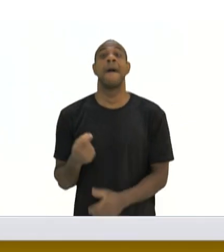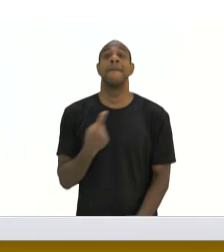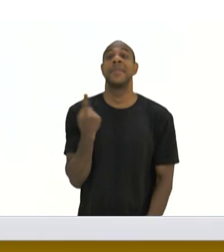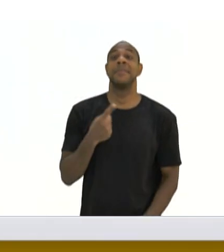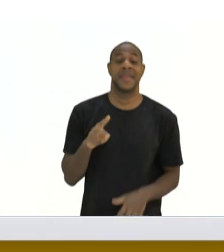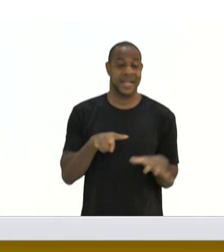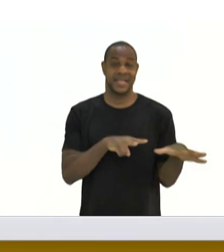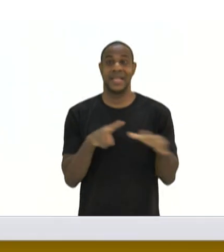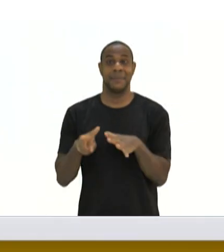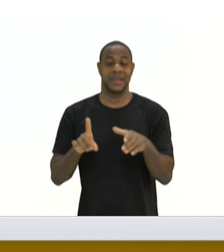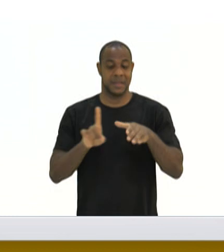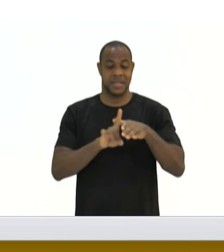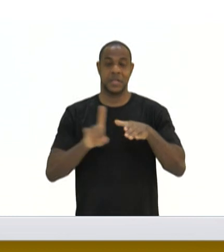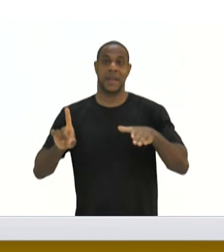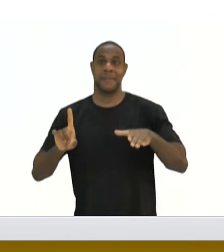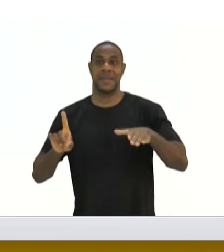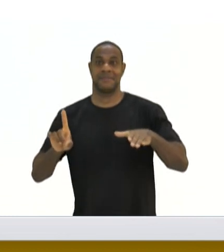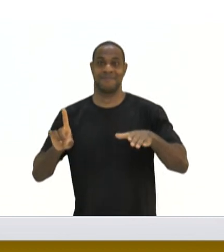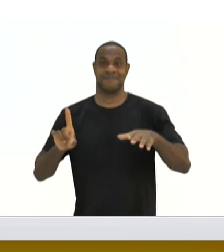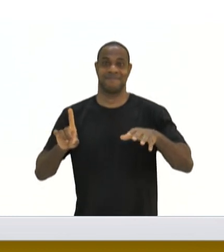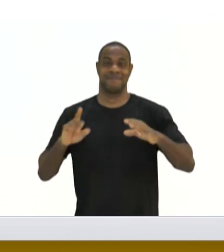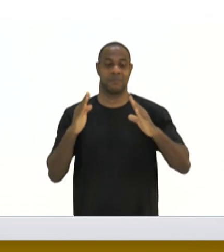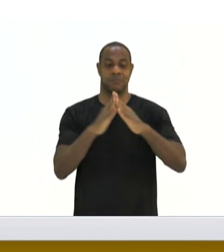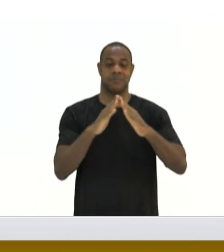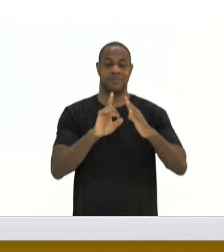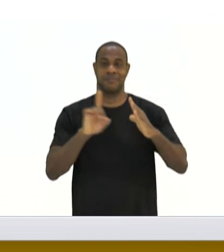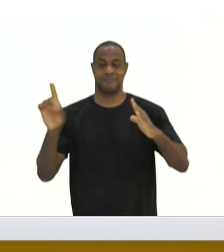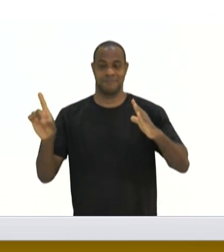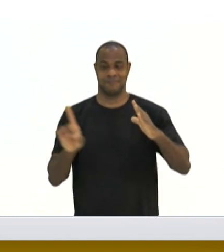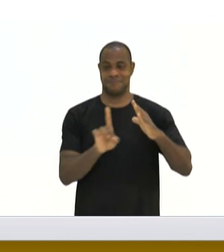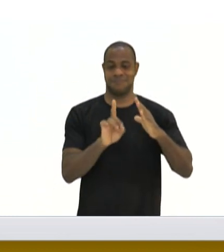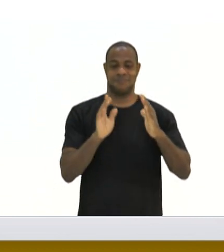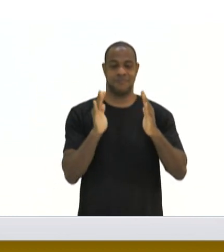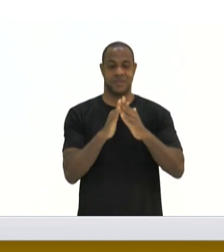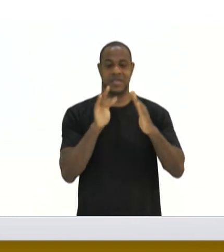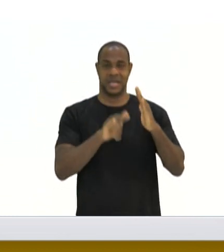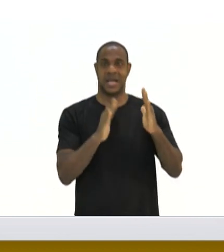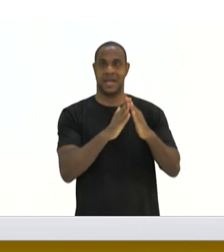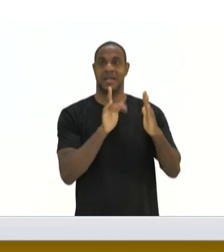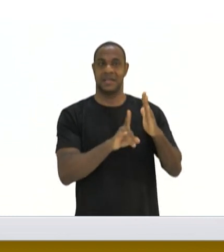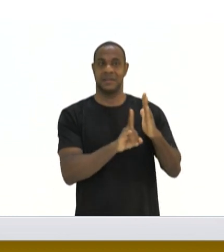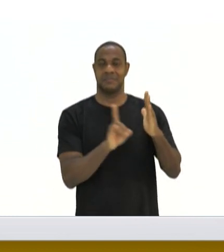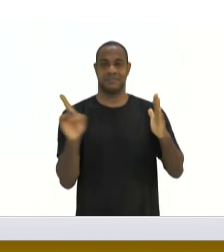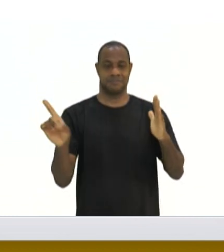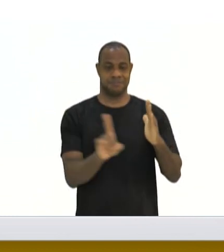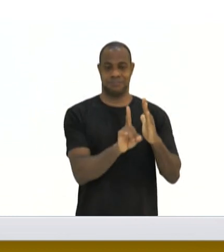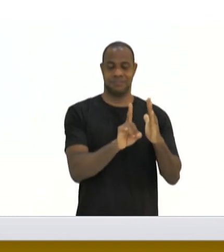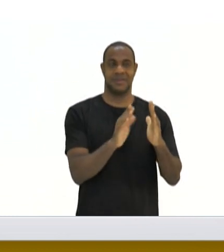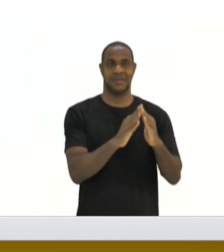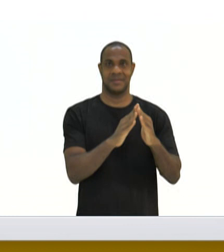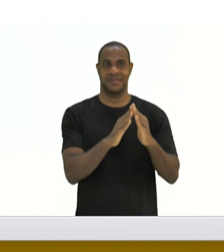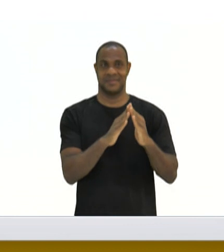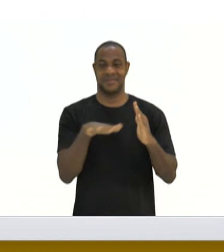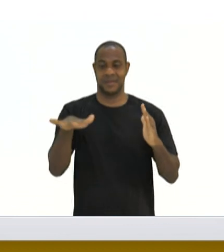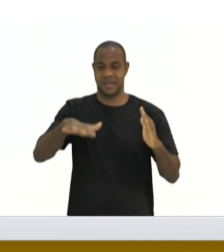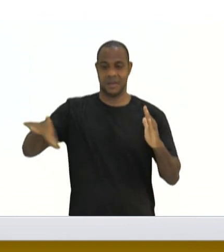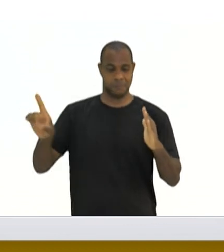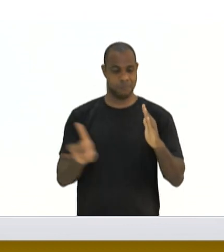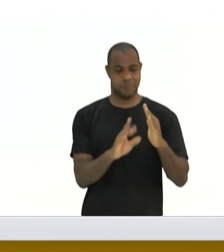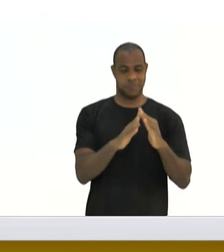cerca de mil profissionais do meio que meio professora vamos ver aqui na sequência